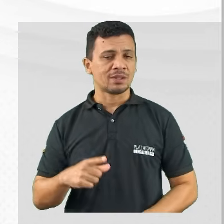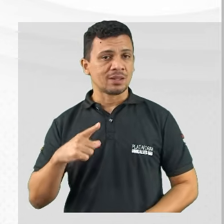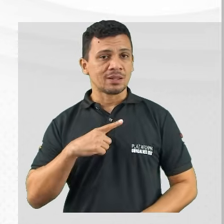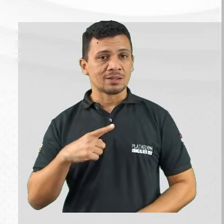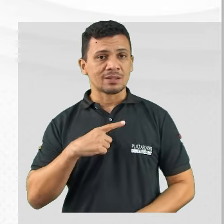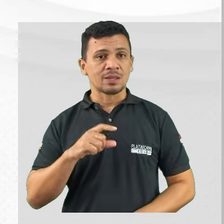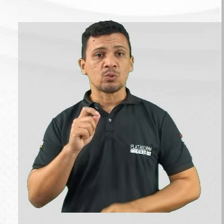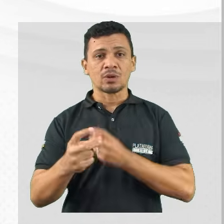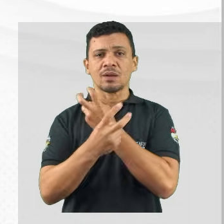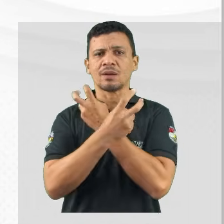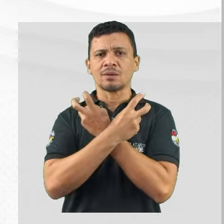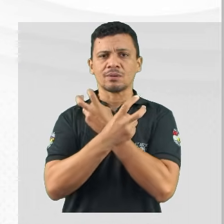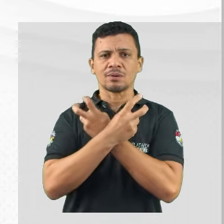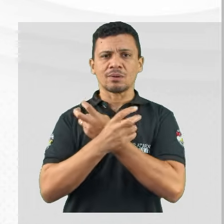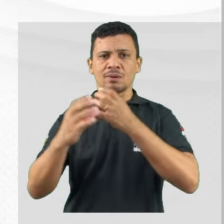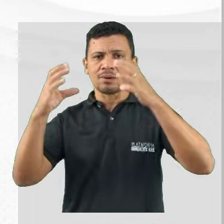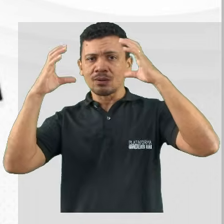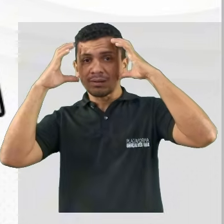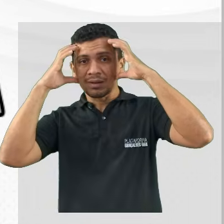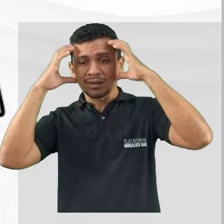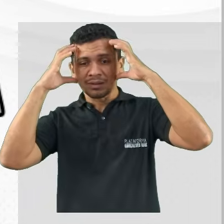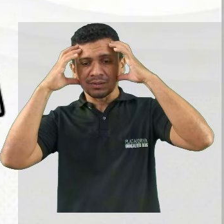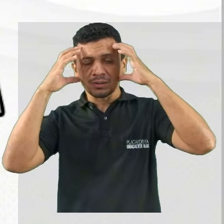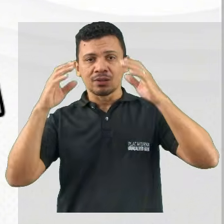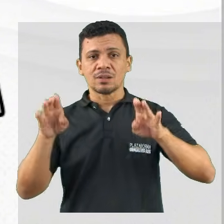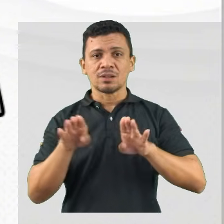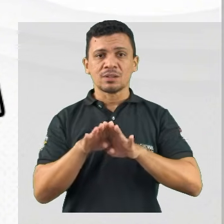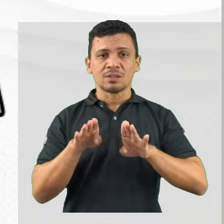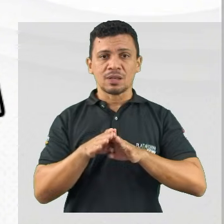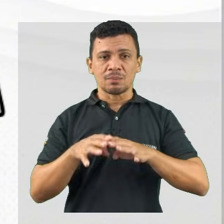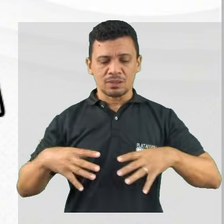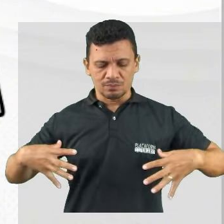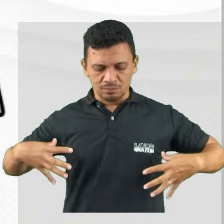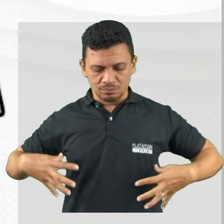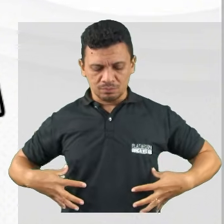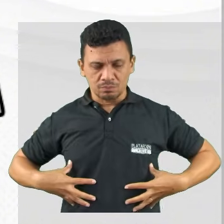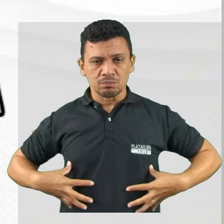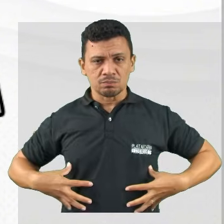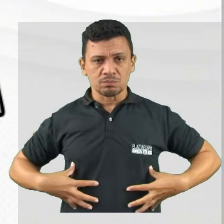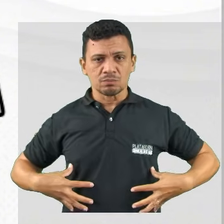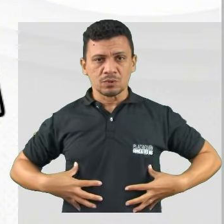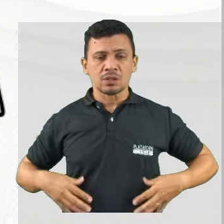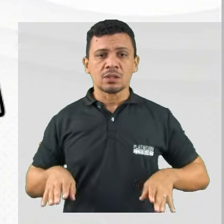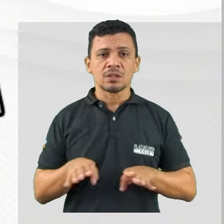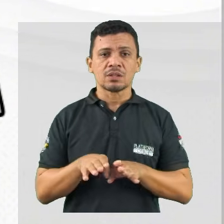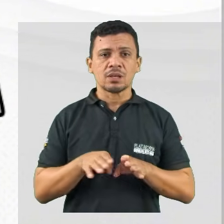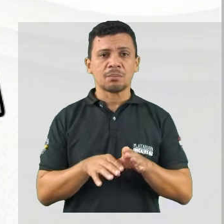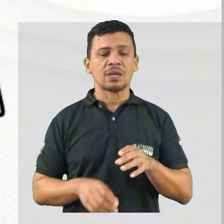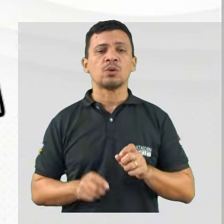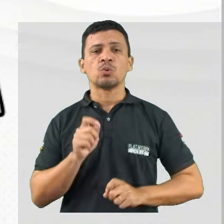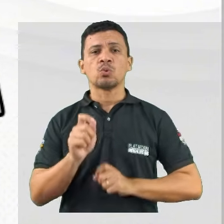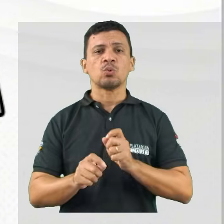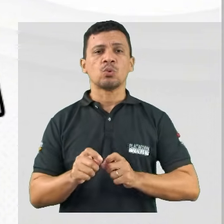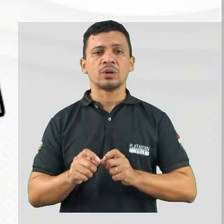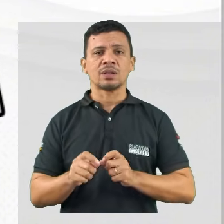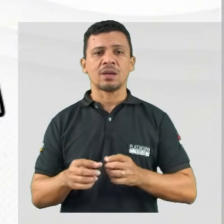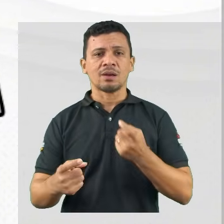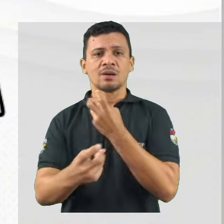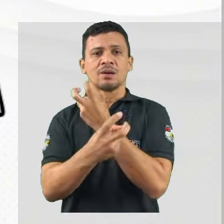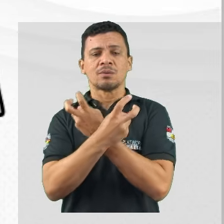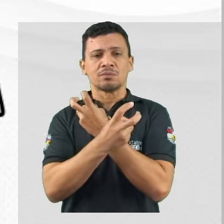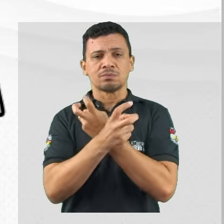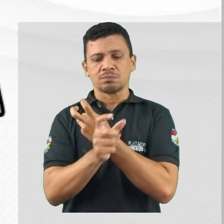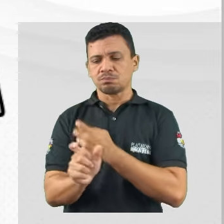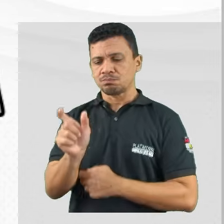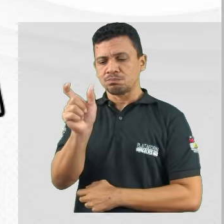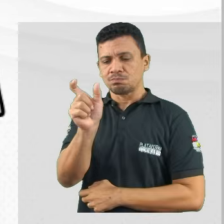tá? Pela caixa torácica e a coluna vertebral, juntamente com